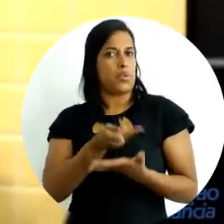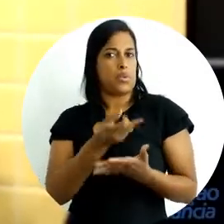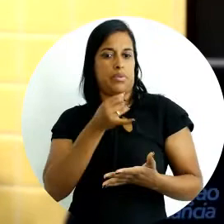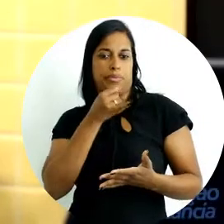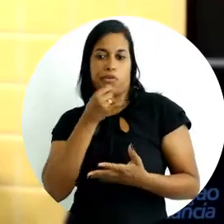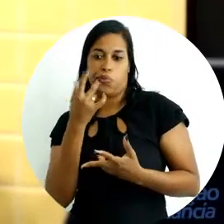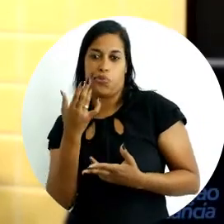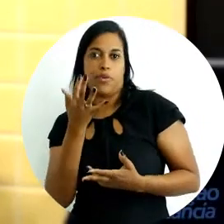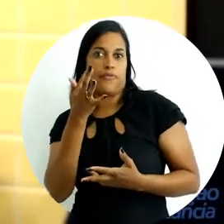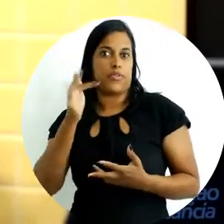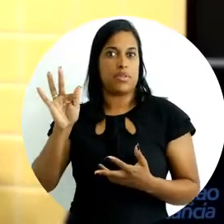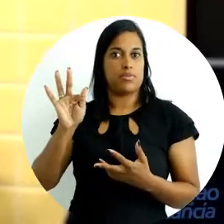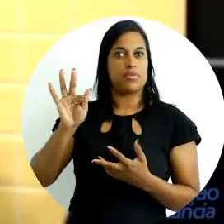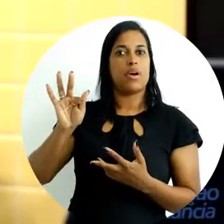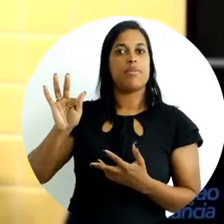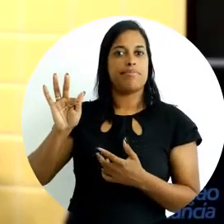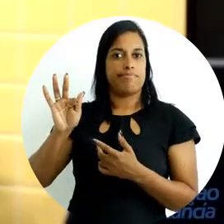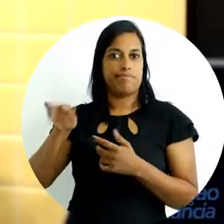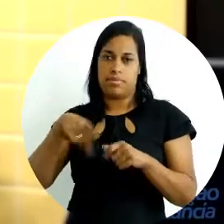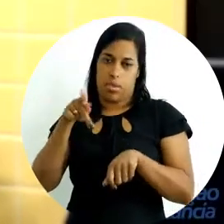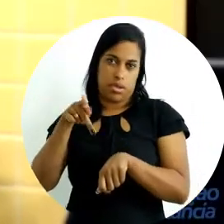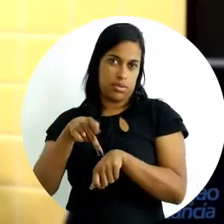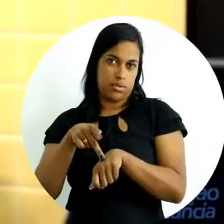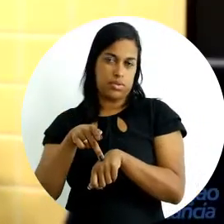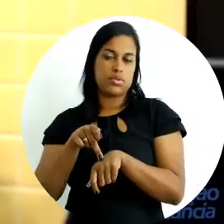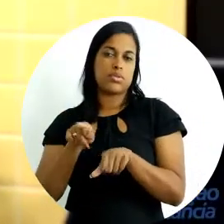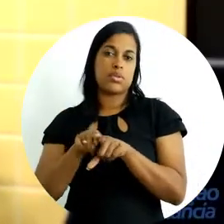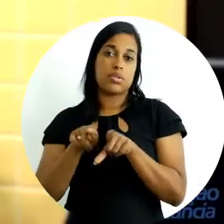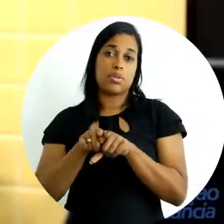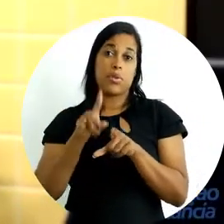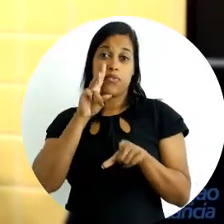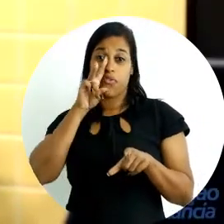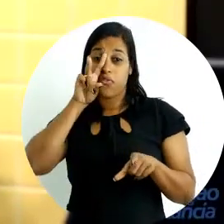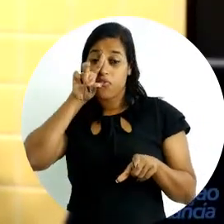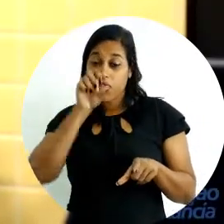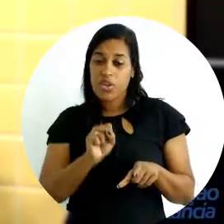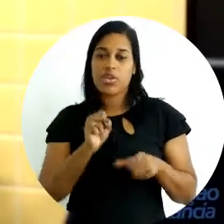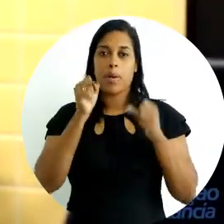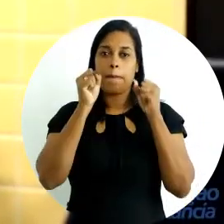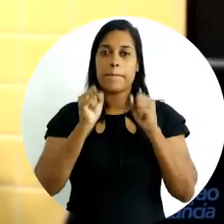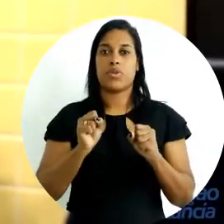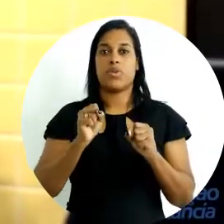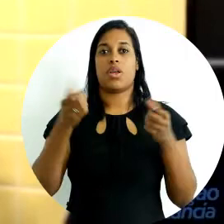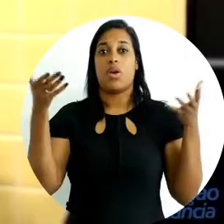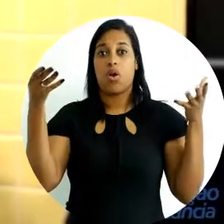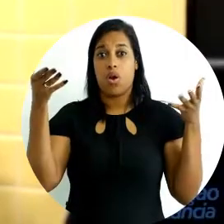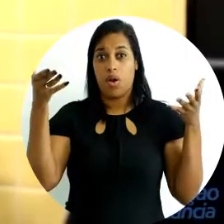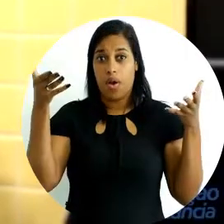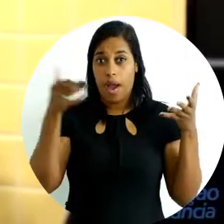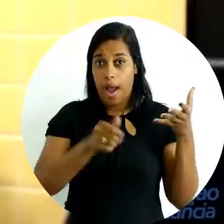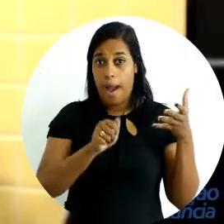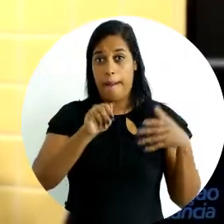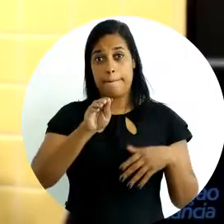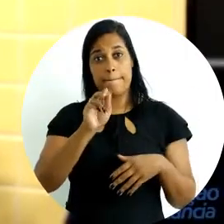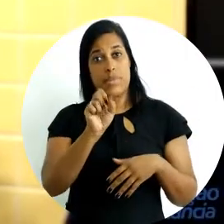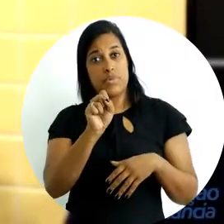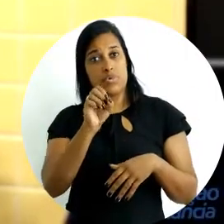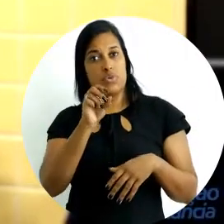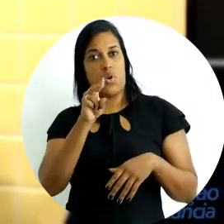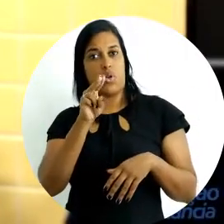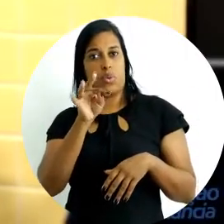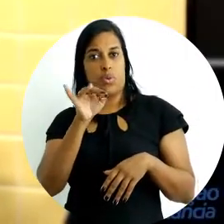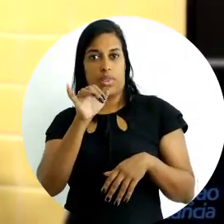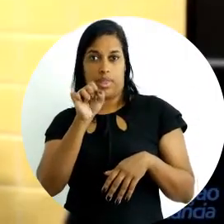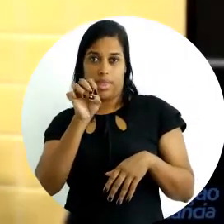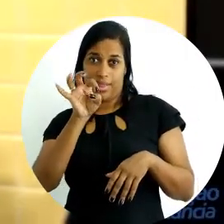que aconteceu com a França revolucionária e fortalecesse o poder absolutista. Afinal